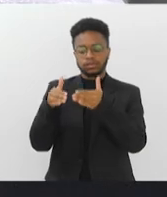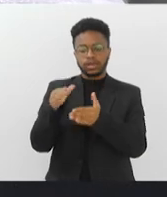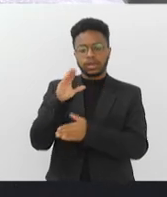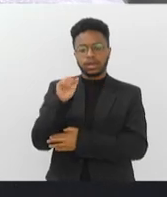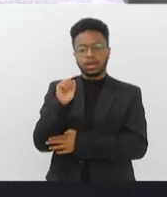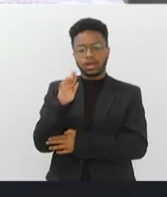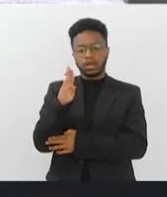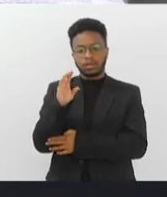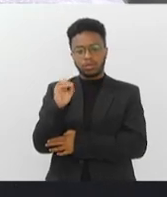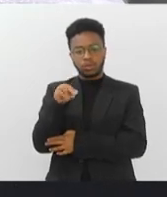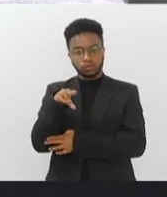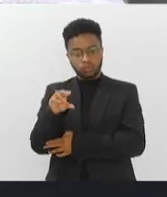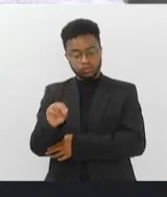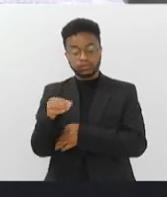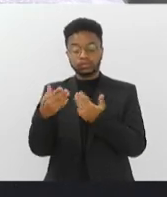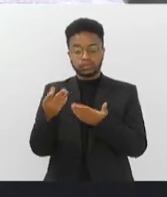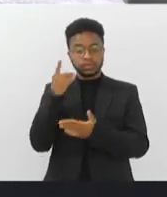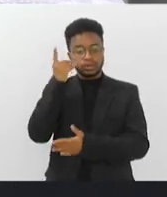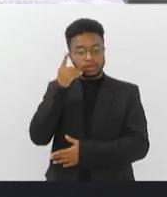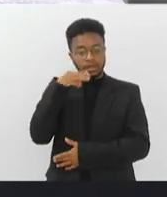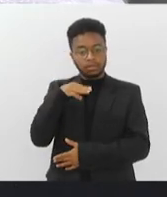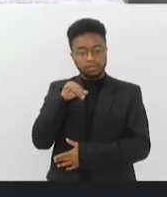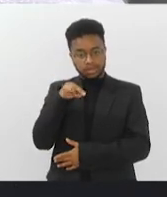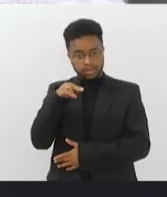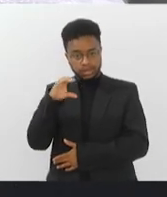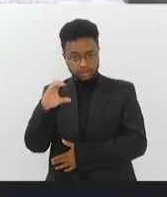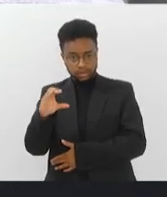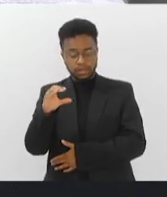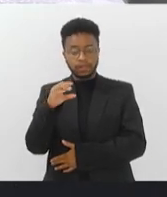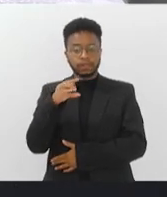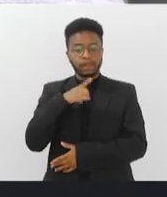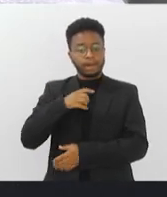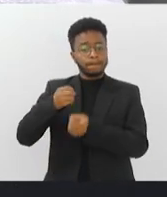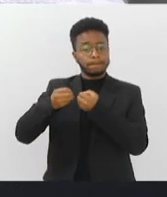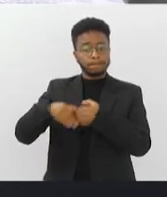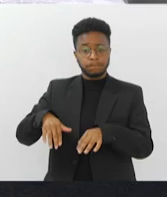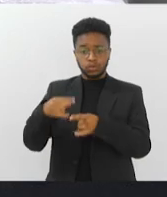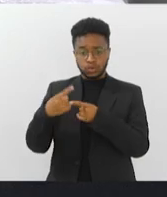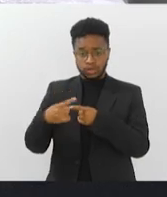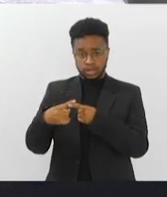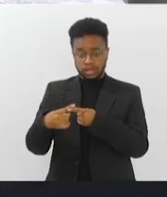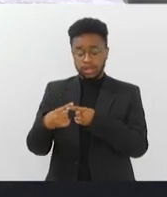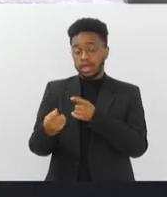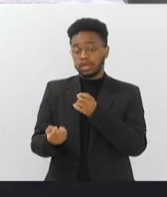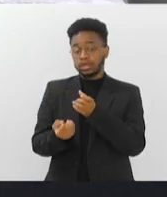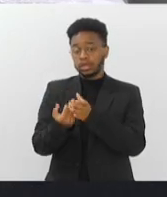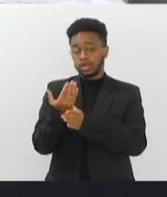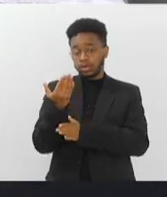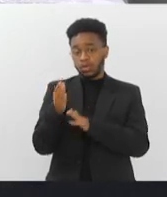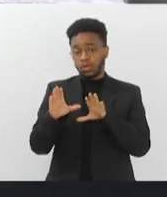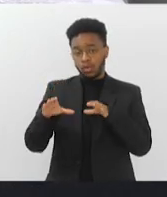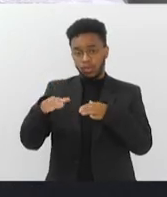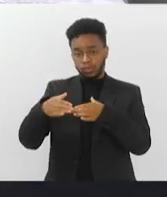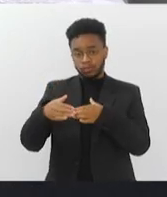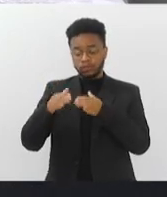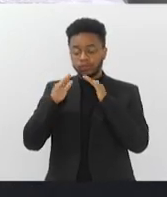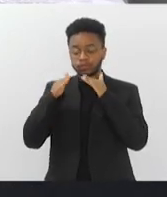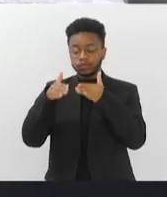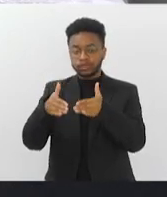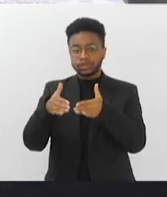fazer a sua cabeça, levou uma bola nas costas, porque criou-se uma grande comissão de crédito